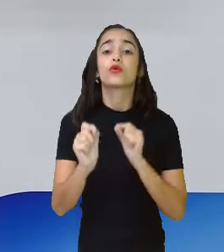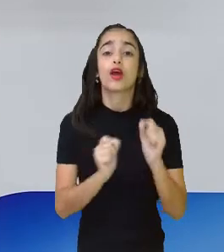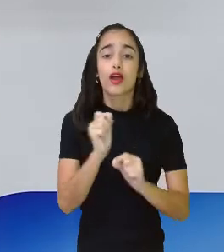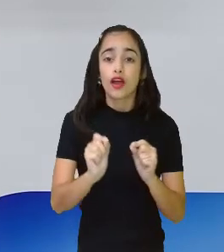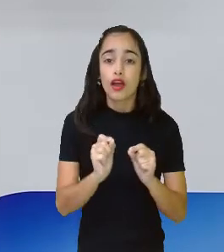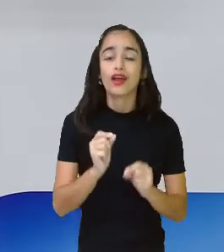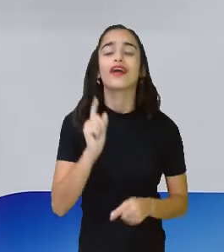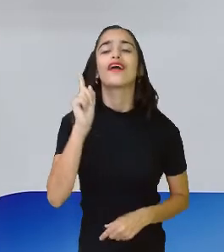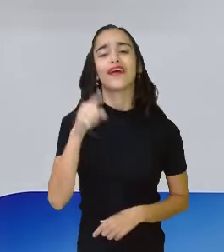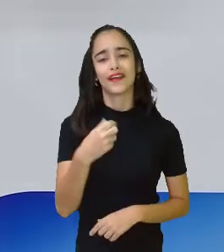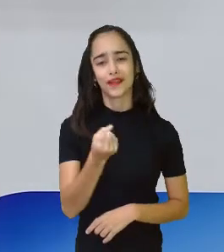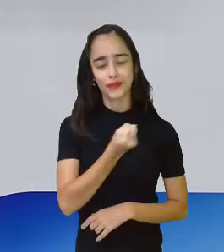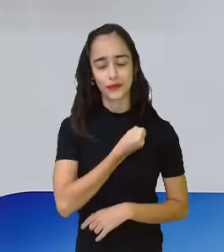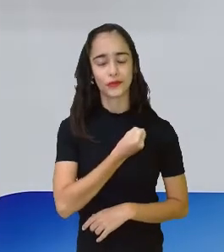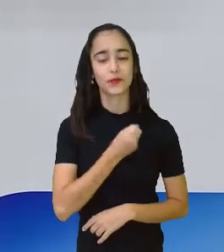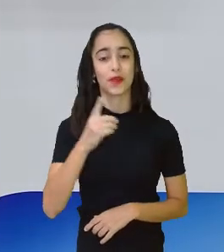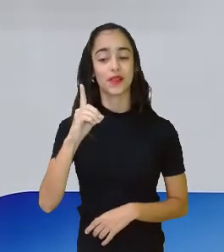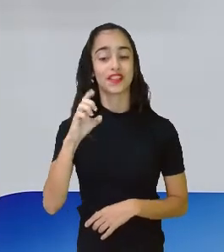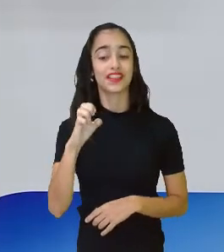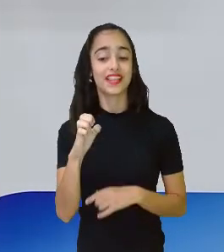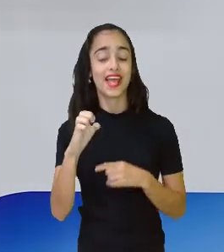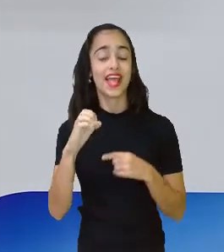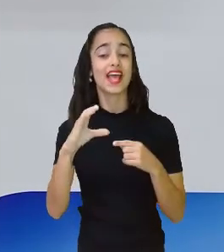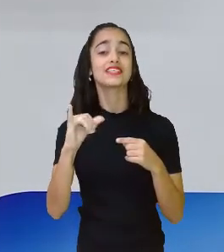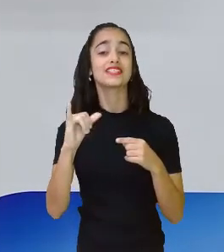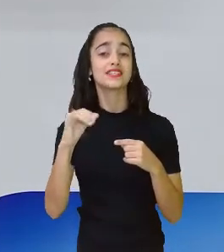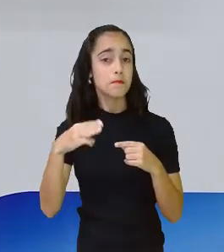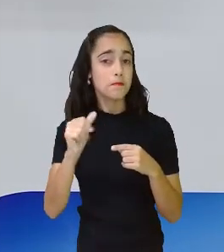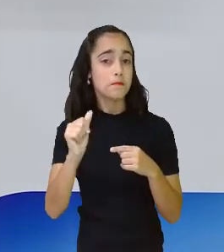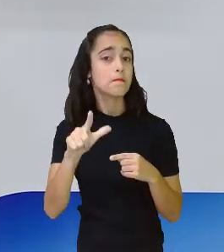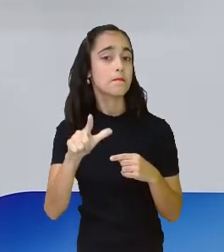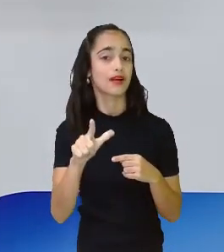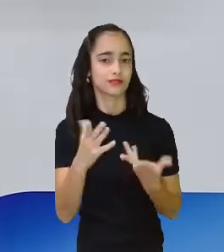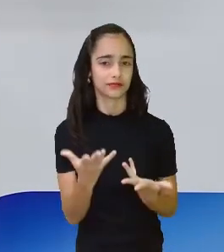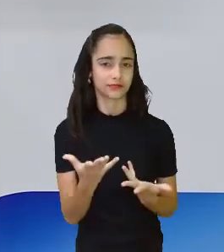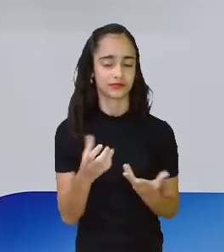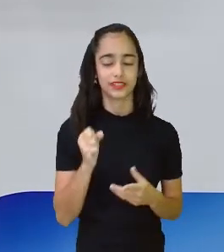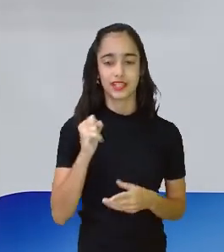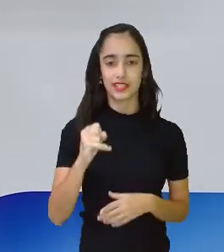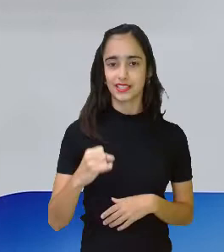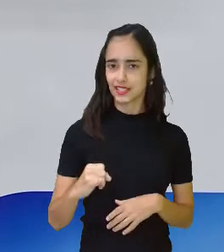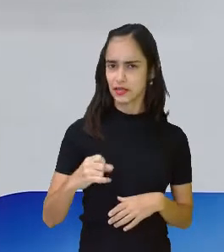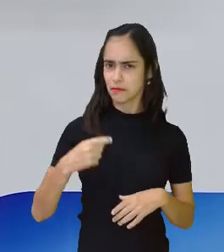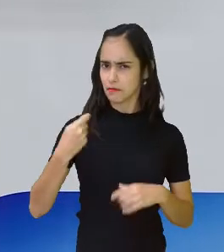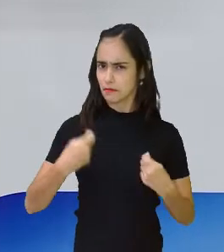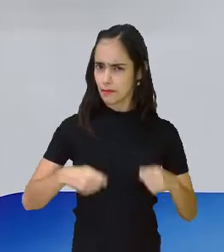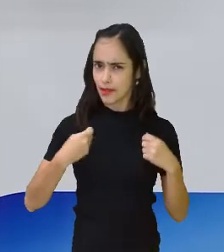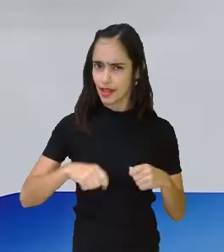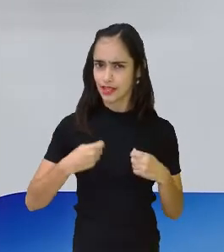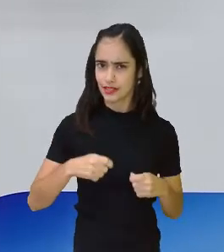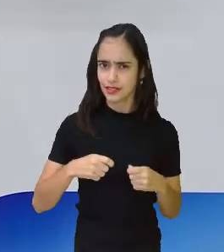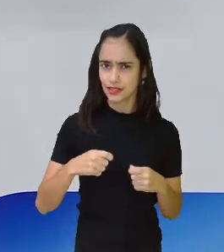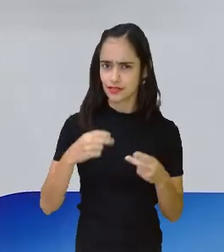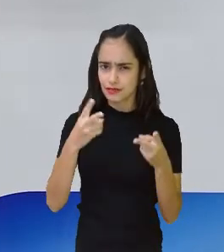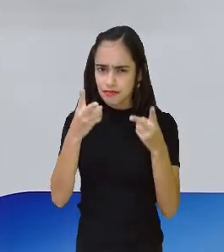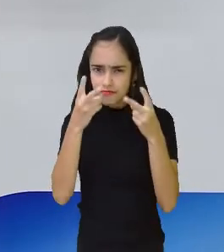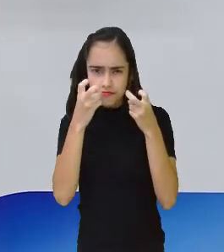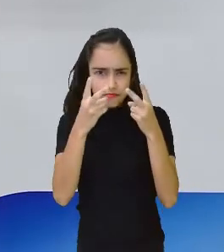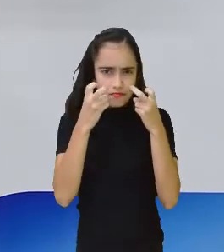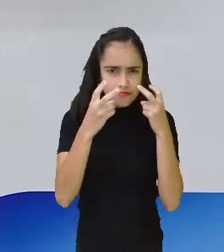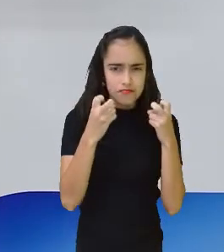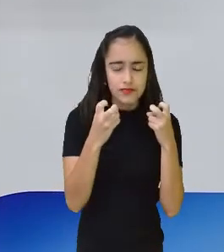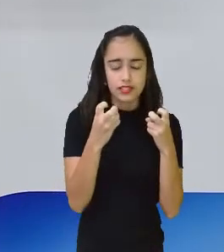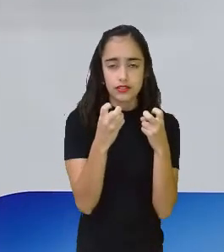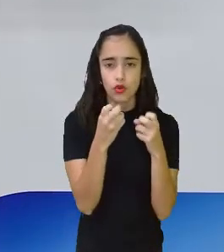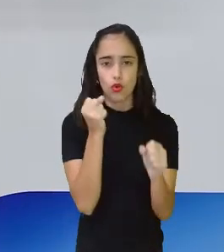esquenta, não se aperreia. Precisou identificar um número para saber se ele é decimal ou não.